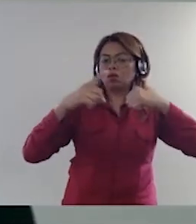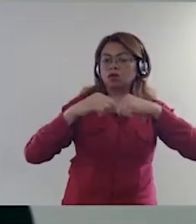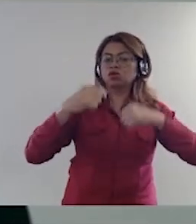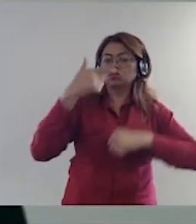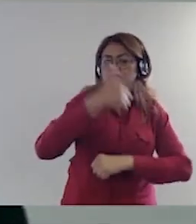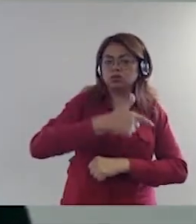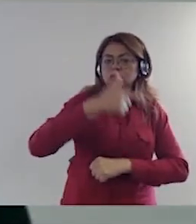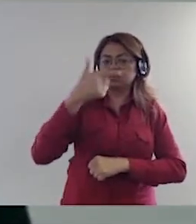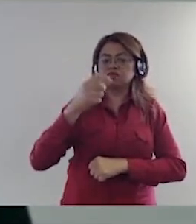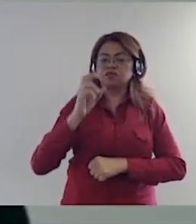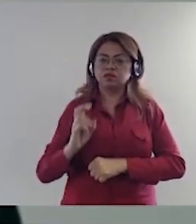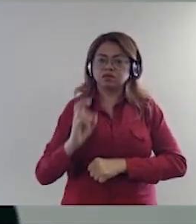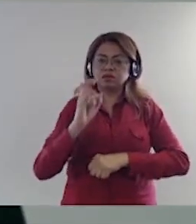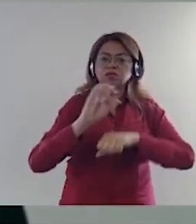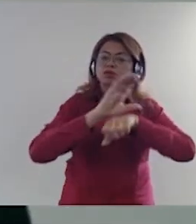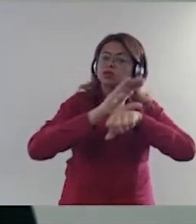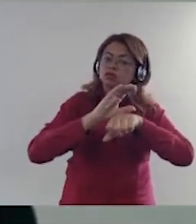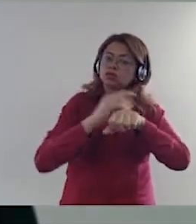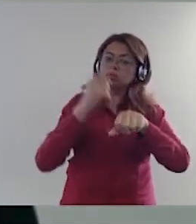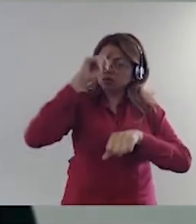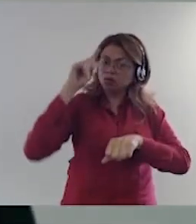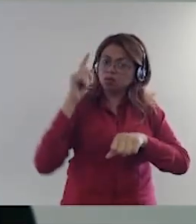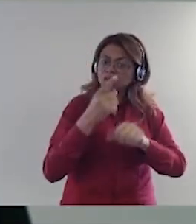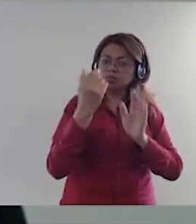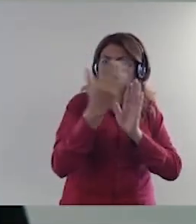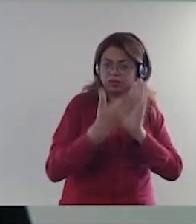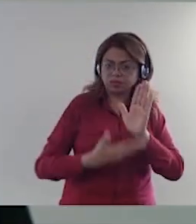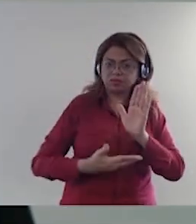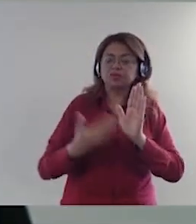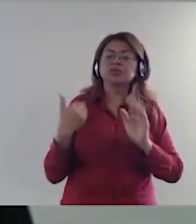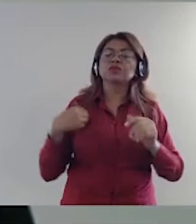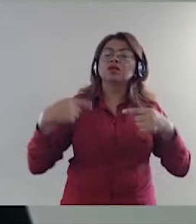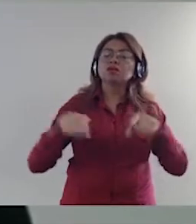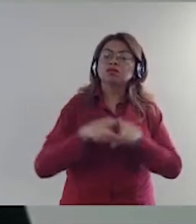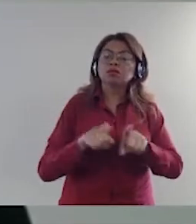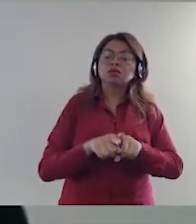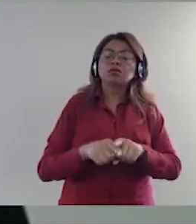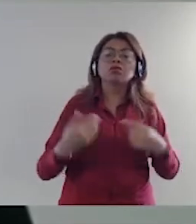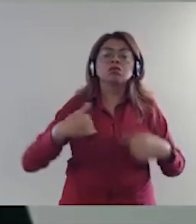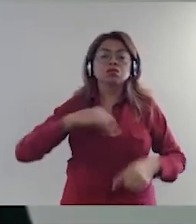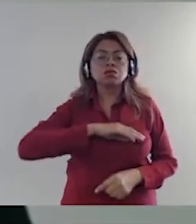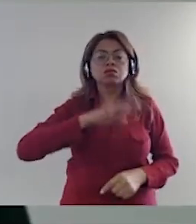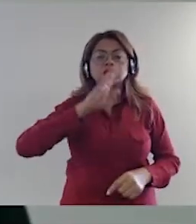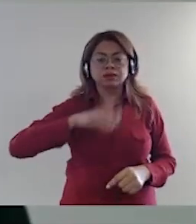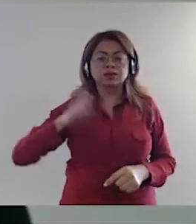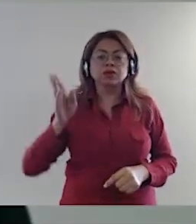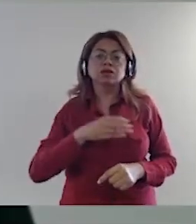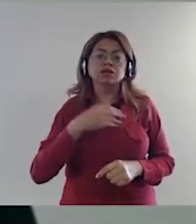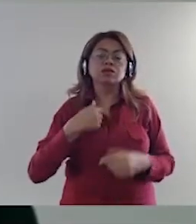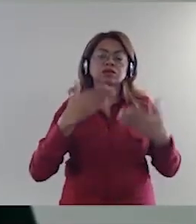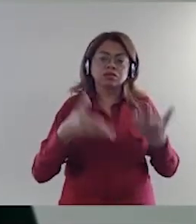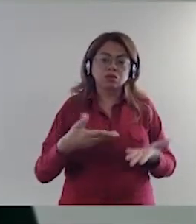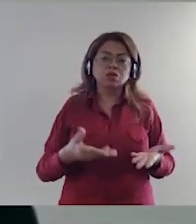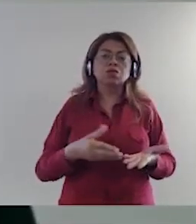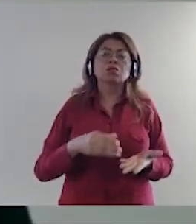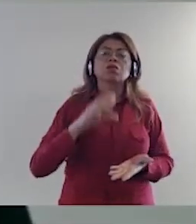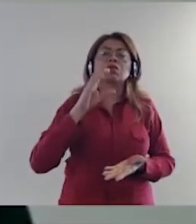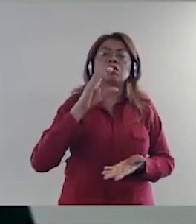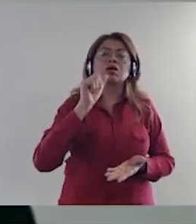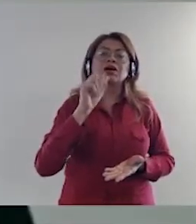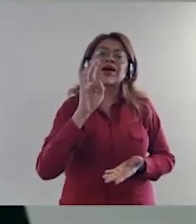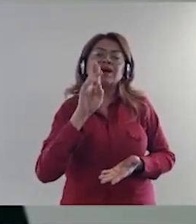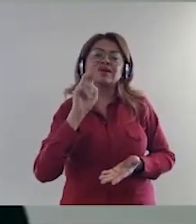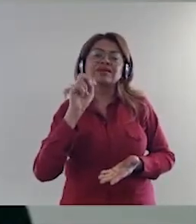225 da Constituição estabelece. A máxima, e assim aqui encerro, a máxima cartesiana, o homem é